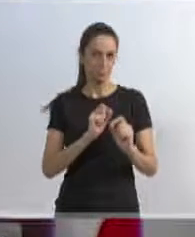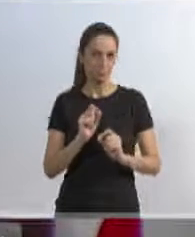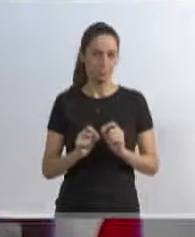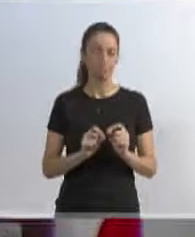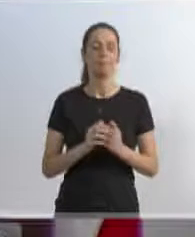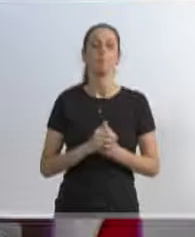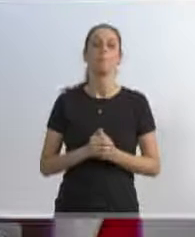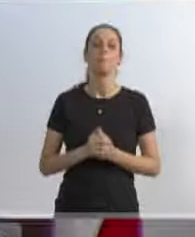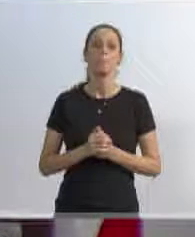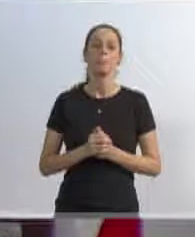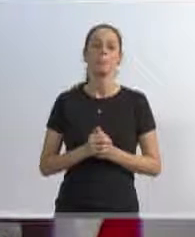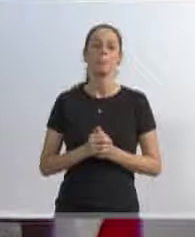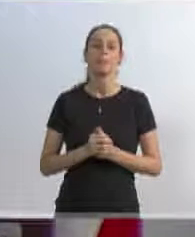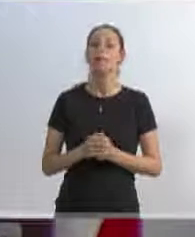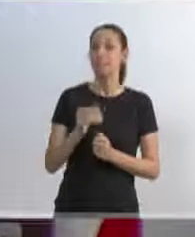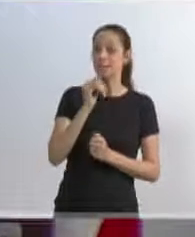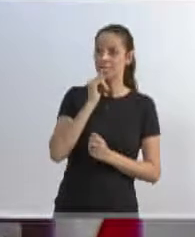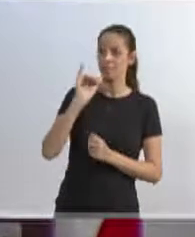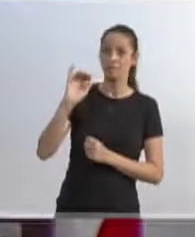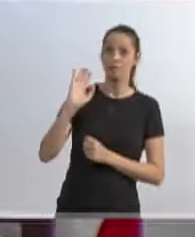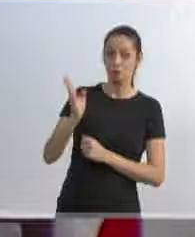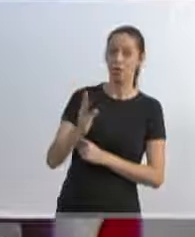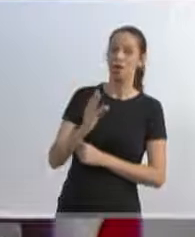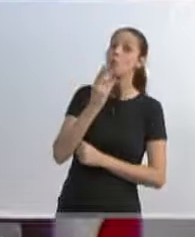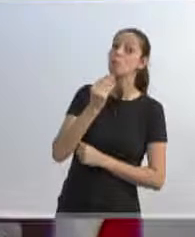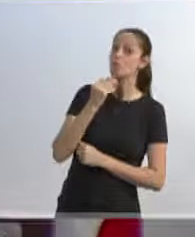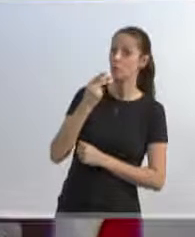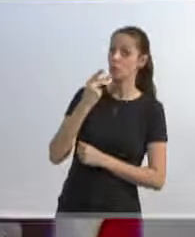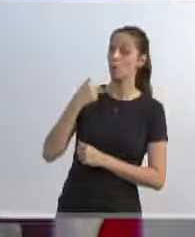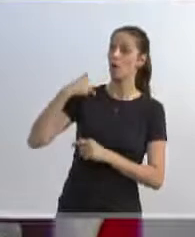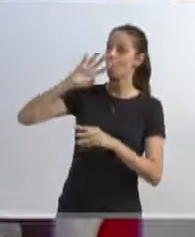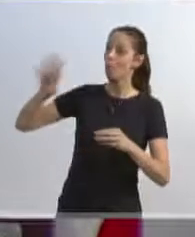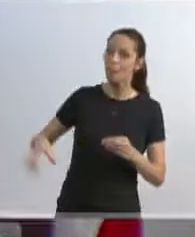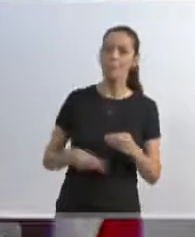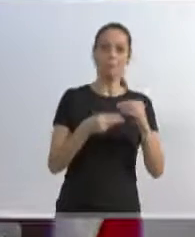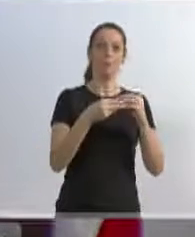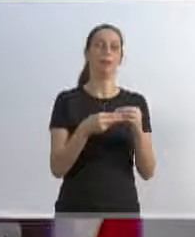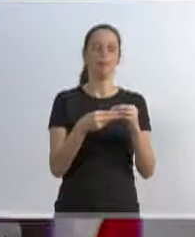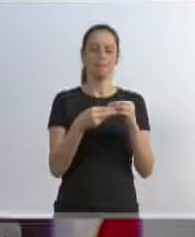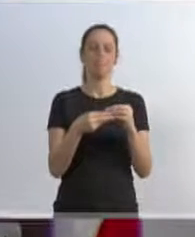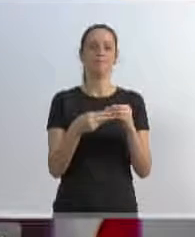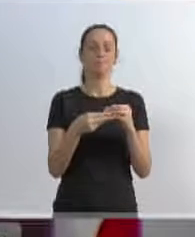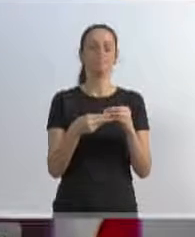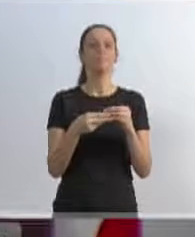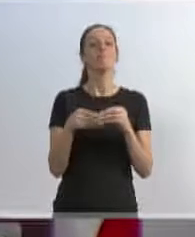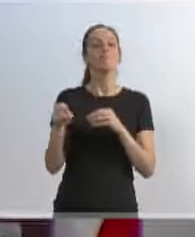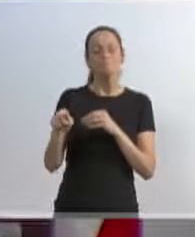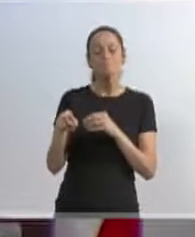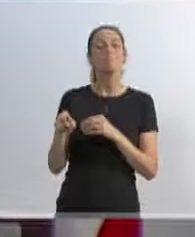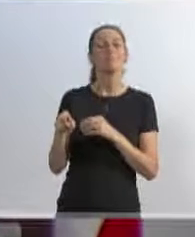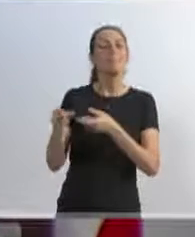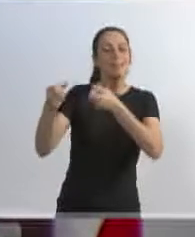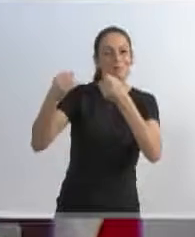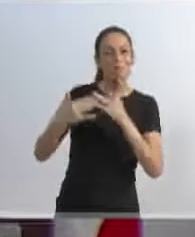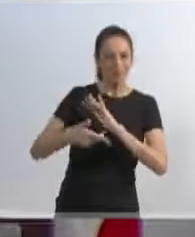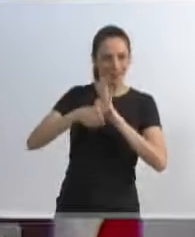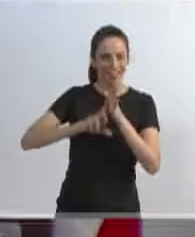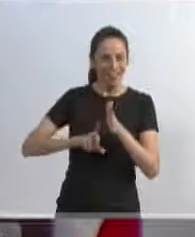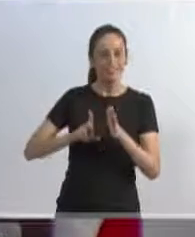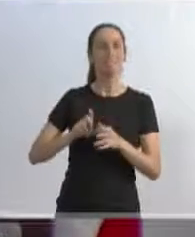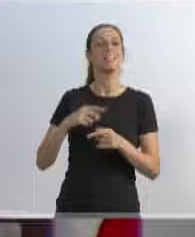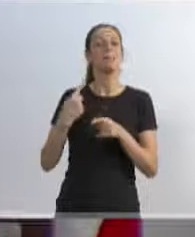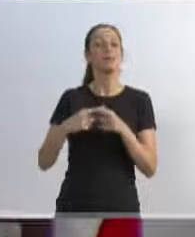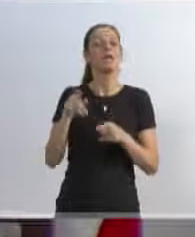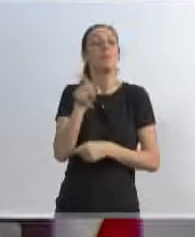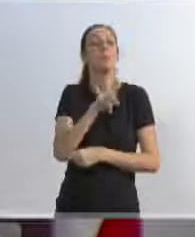complementando que o vereador bruno cunha falou há pouco a respeito da ideia magnífica do